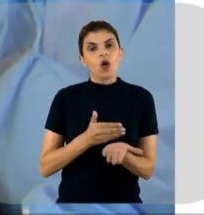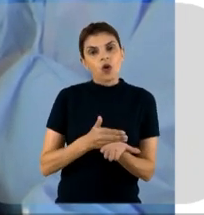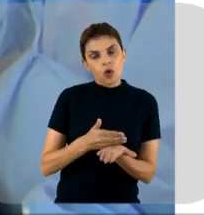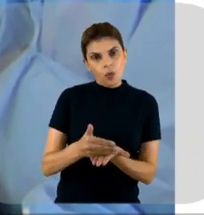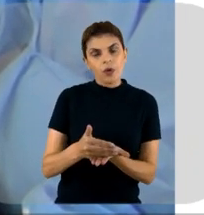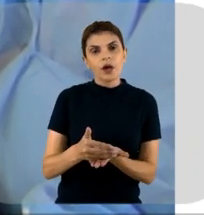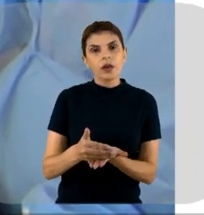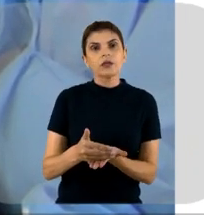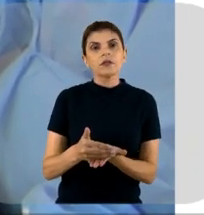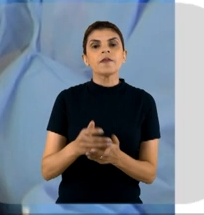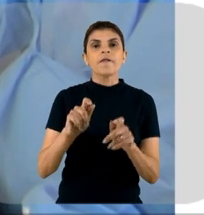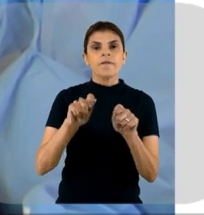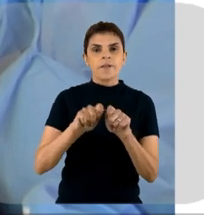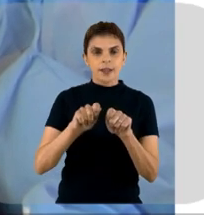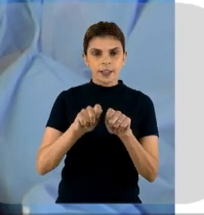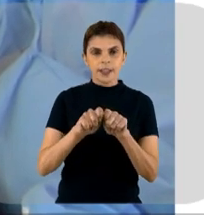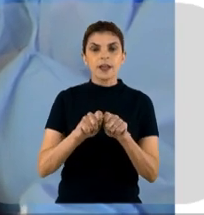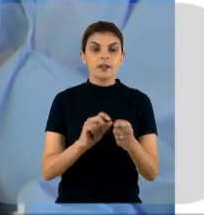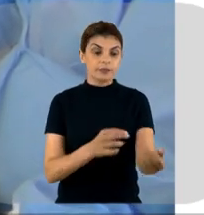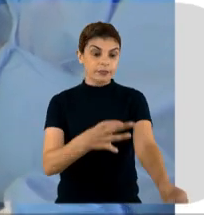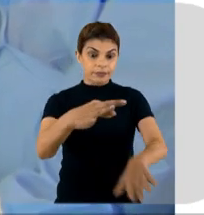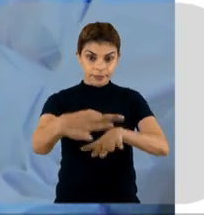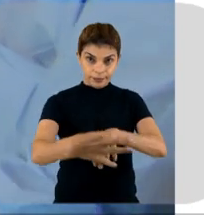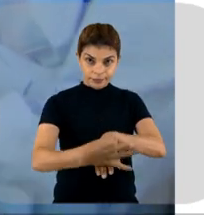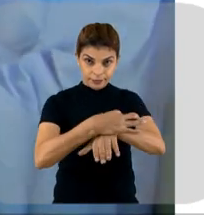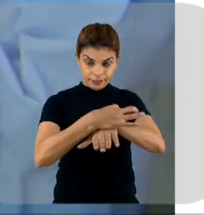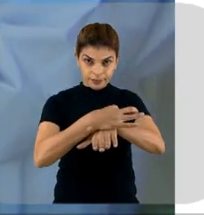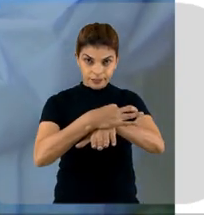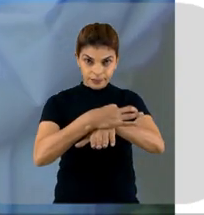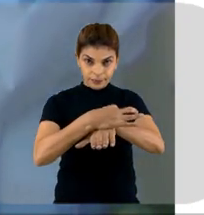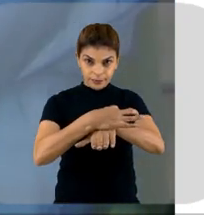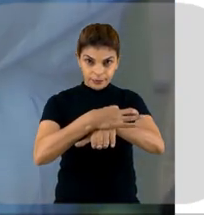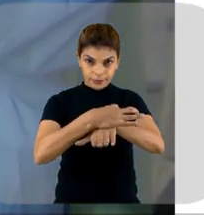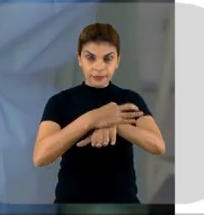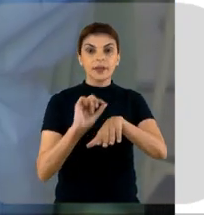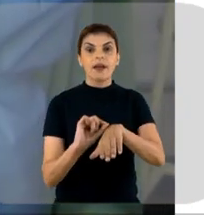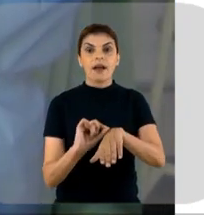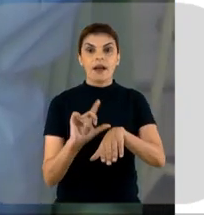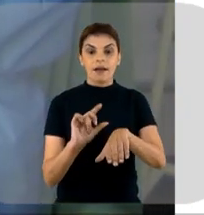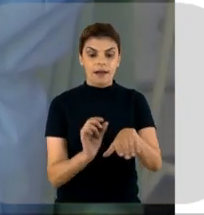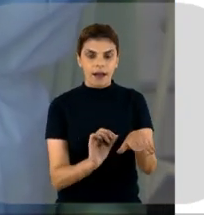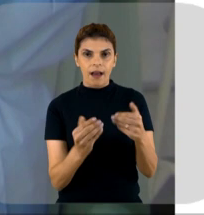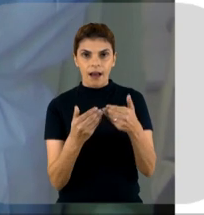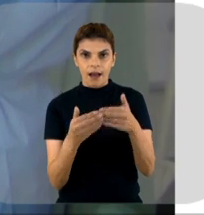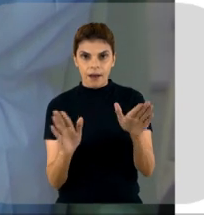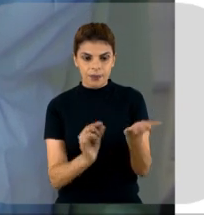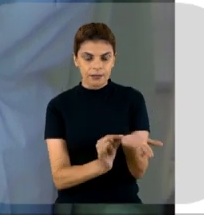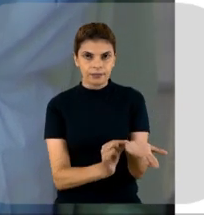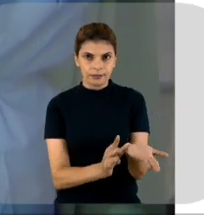esticado, nós então iremos descompiar, abrir drenos e sondas.